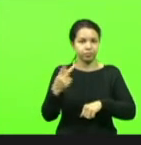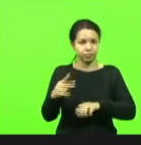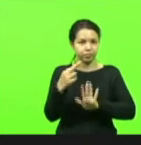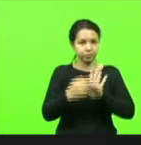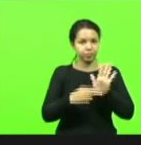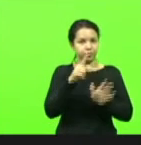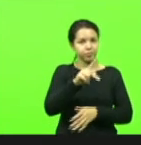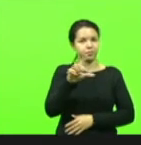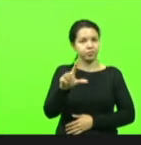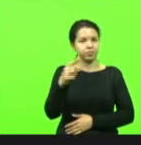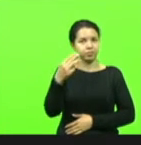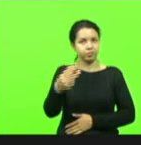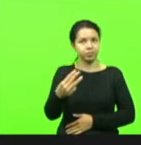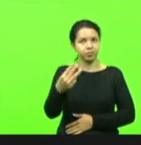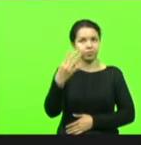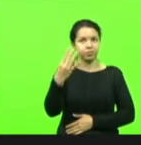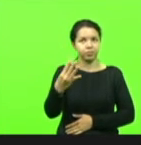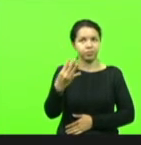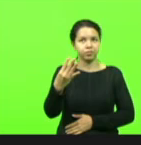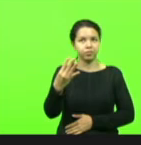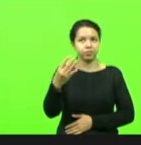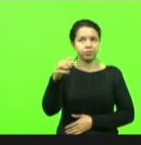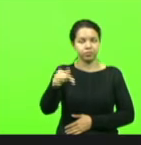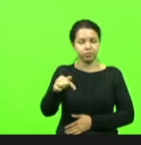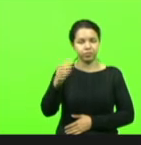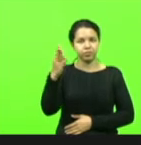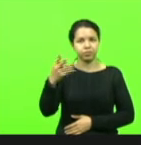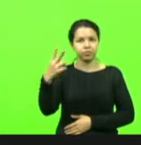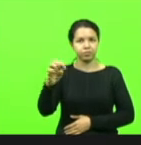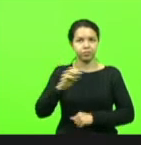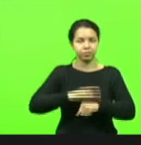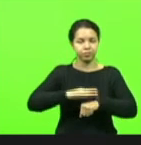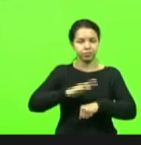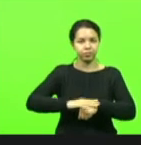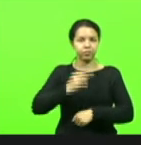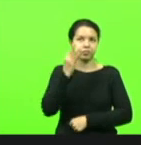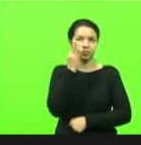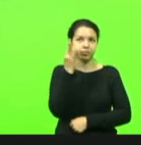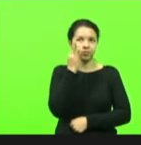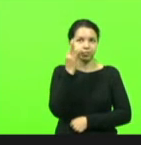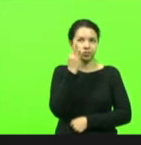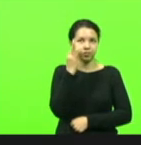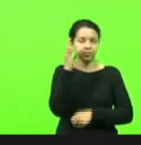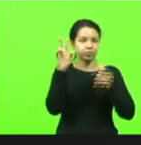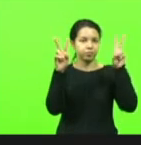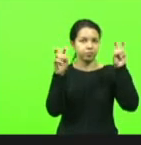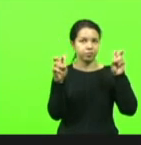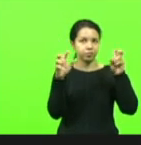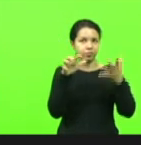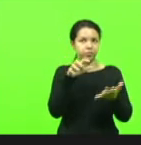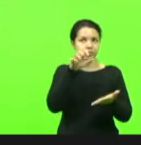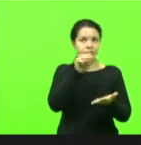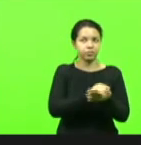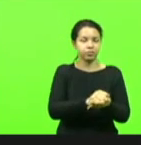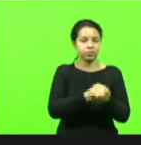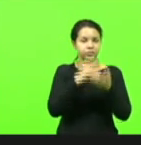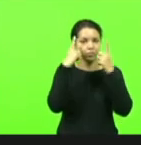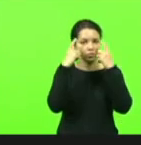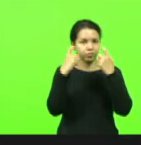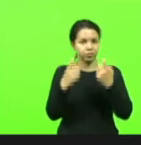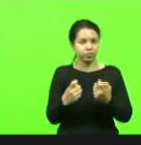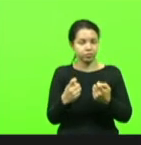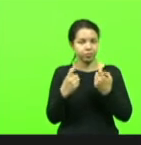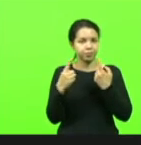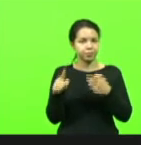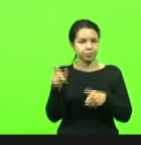PL 347 2020 autoria Deputado da Marlene fengler que dispõe sobre o registro de violência